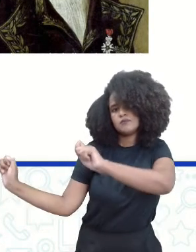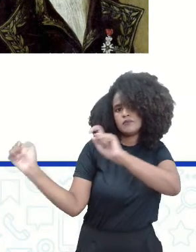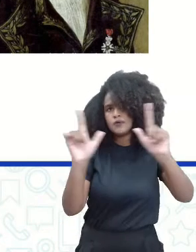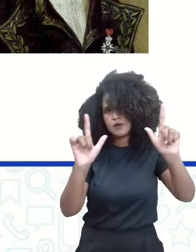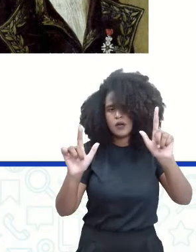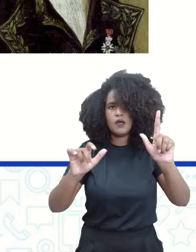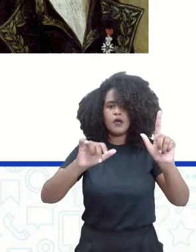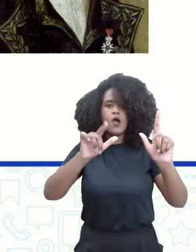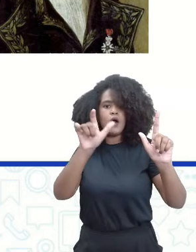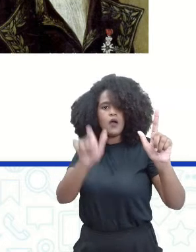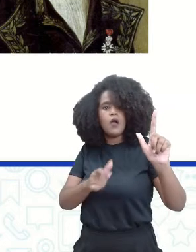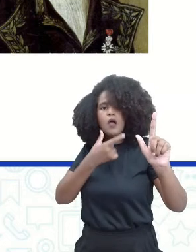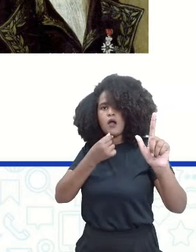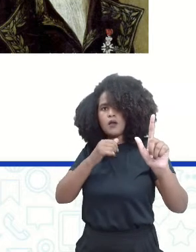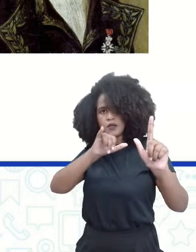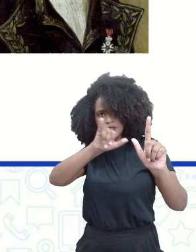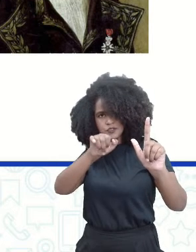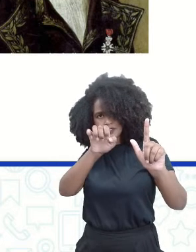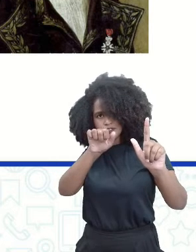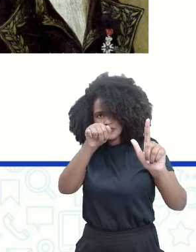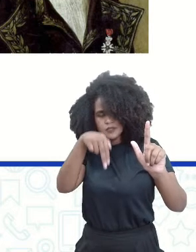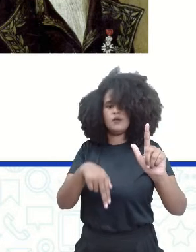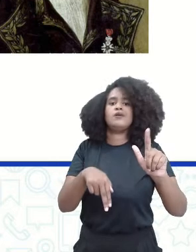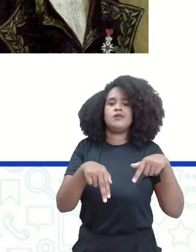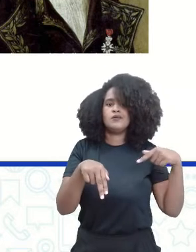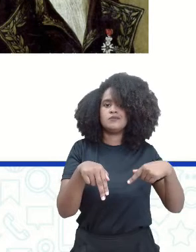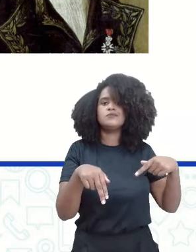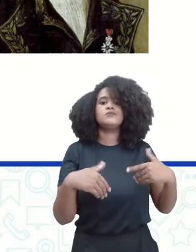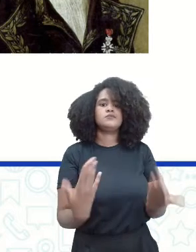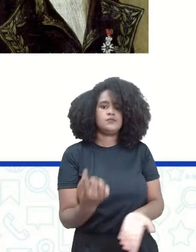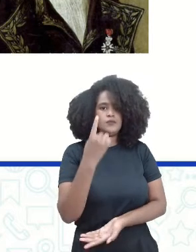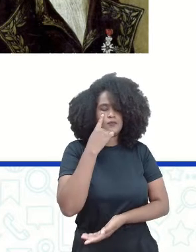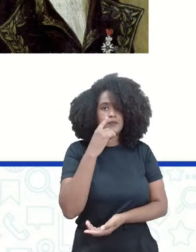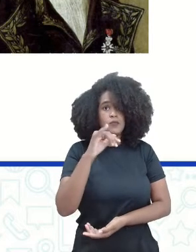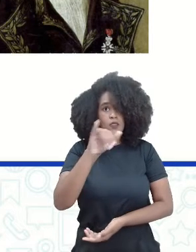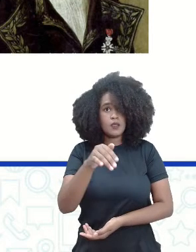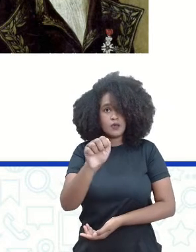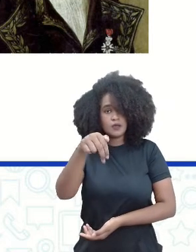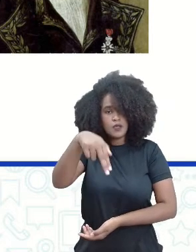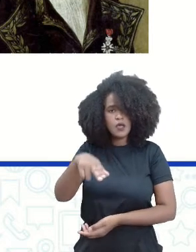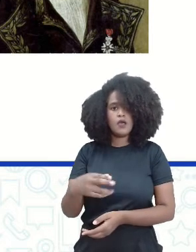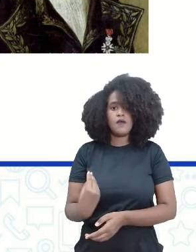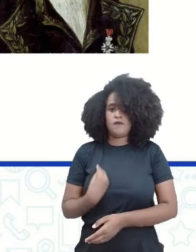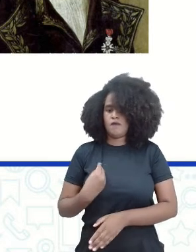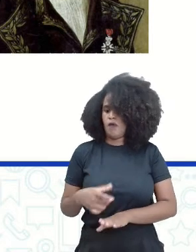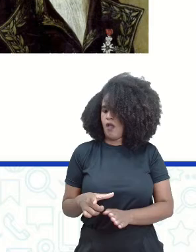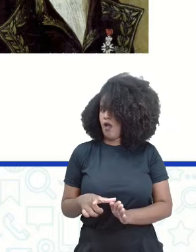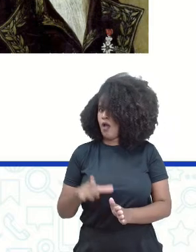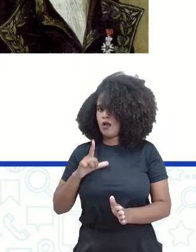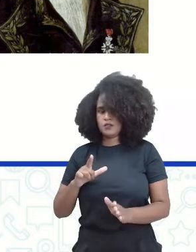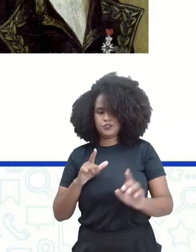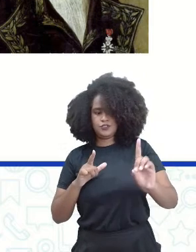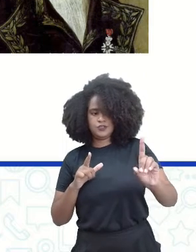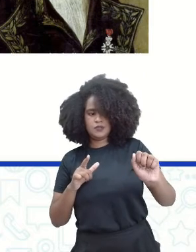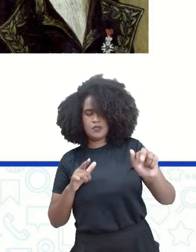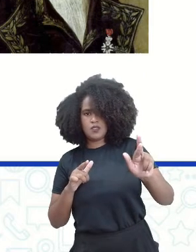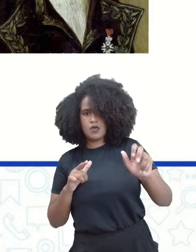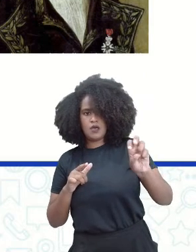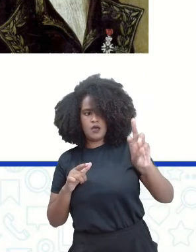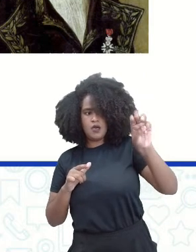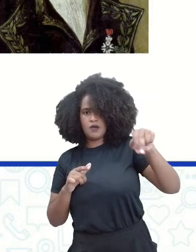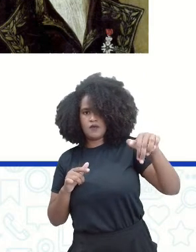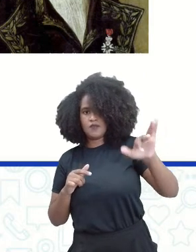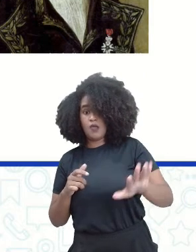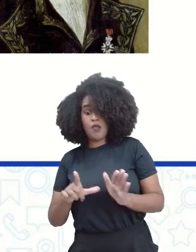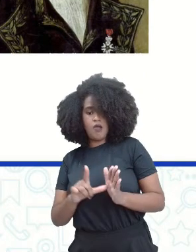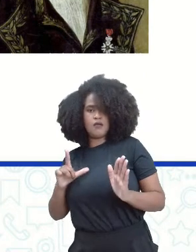Lamarck, né? Aí a gente começa a ver que Jean-Baptiste ele viveu bem antes de Darwin. Então, eu estou trazendo agora,